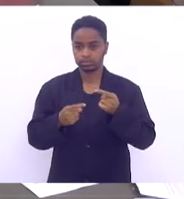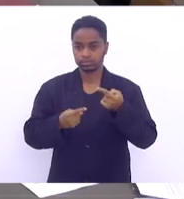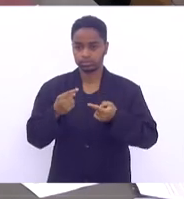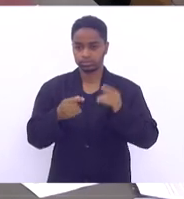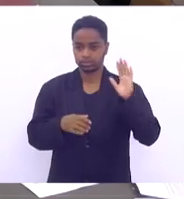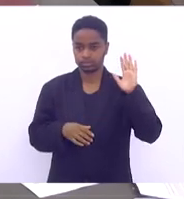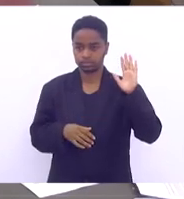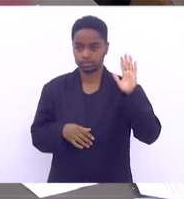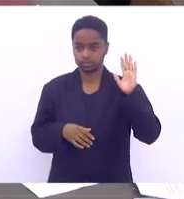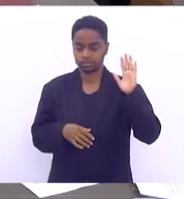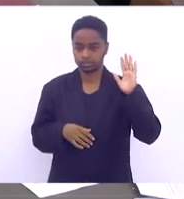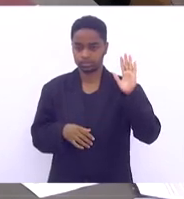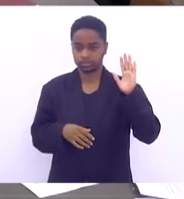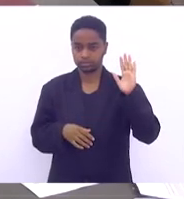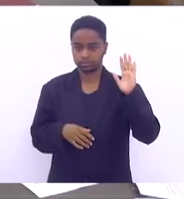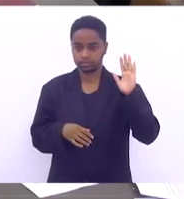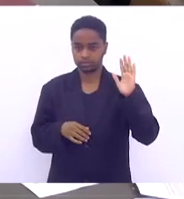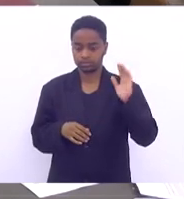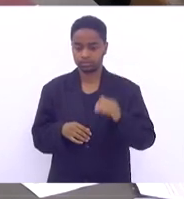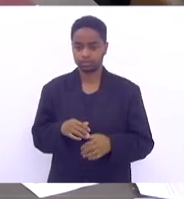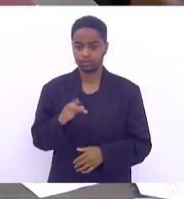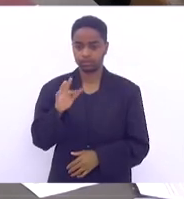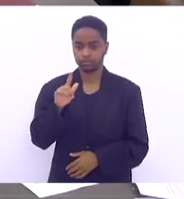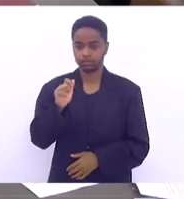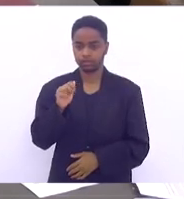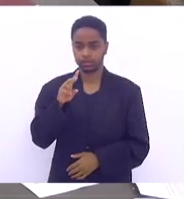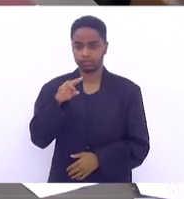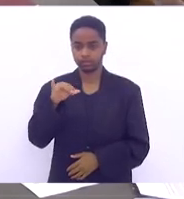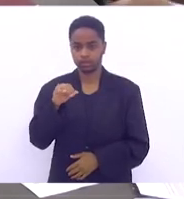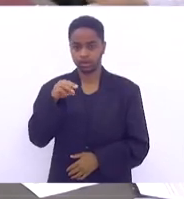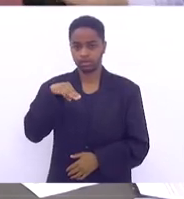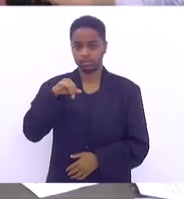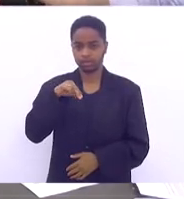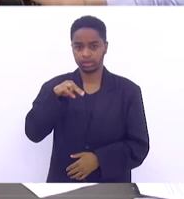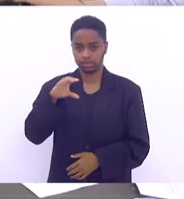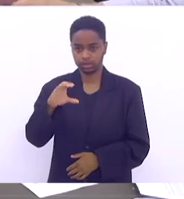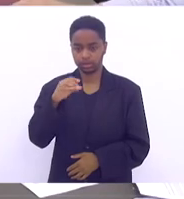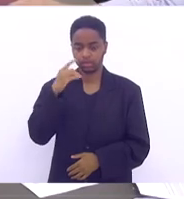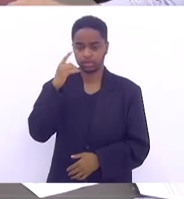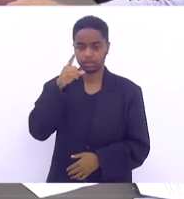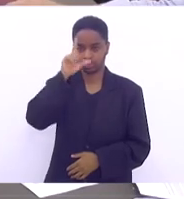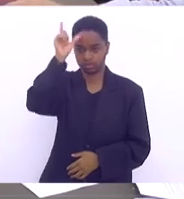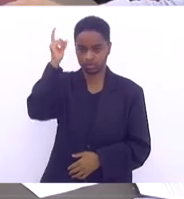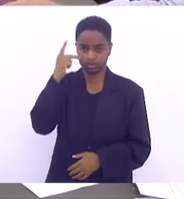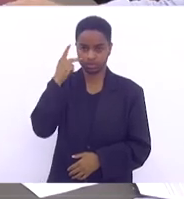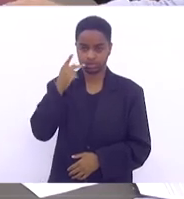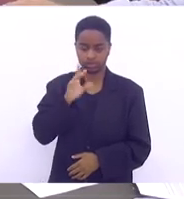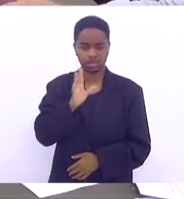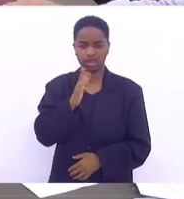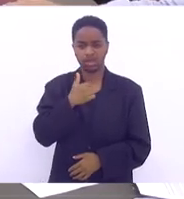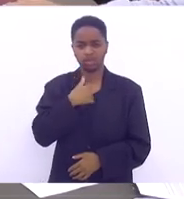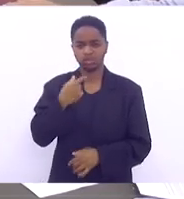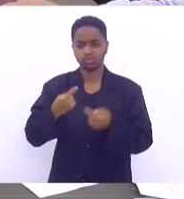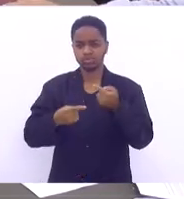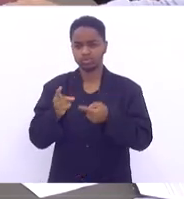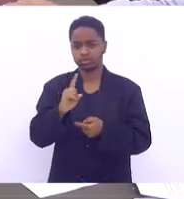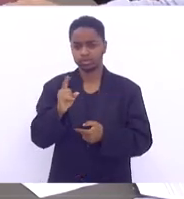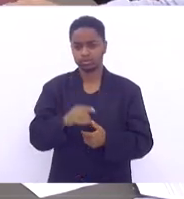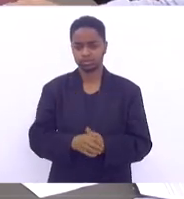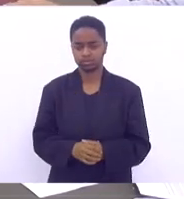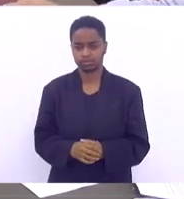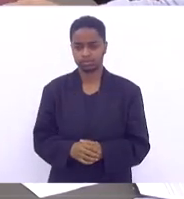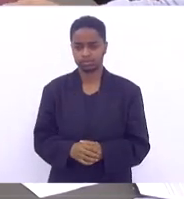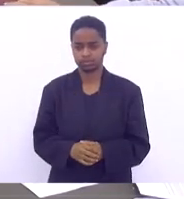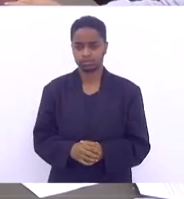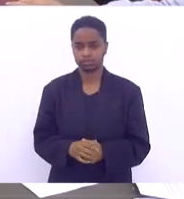Para discutir, deputado Serafini, deputado Mink, deputado Luiz não, Paulo, não quero, mas... Eu não vou discutir, não. Deputado Serginho está pedindo